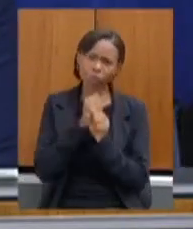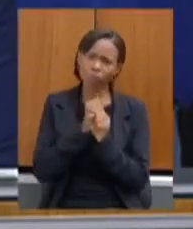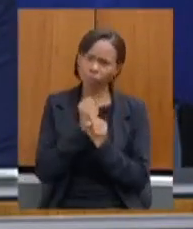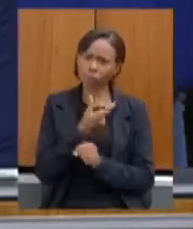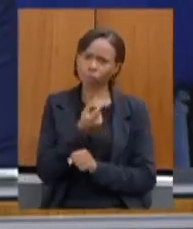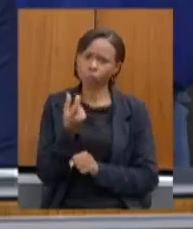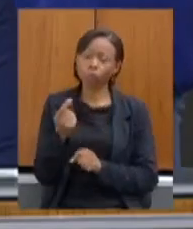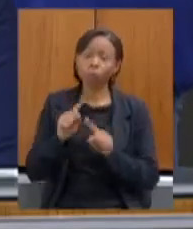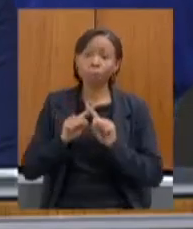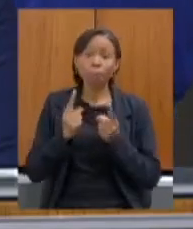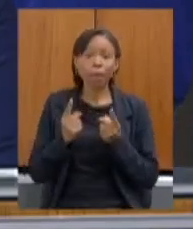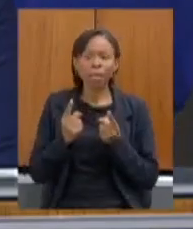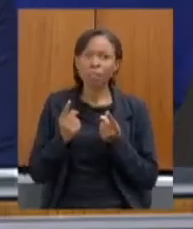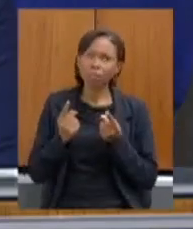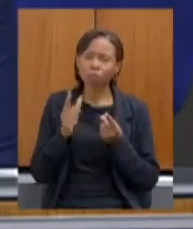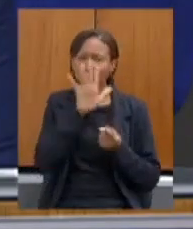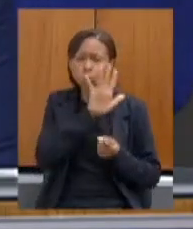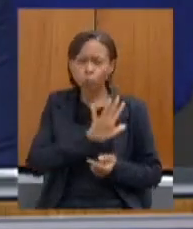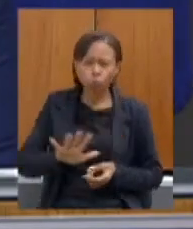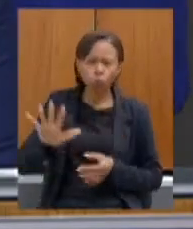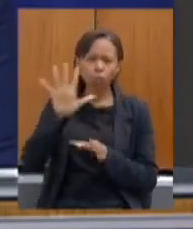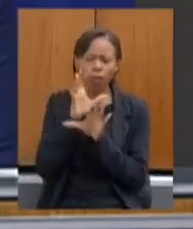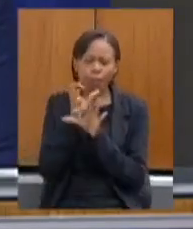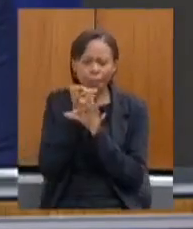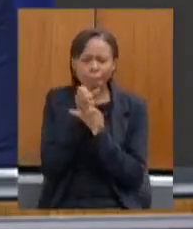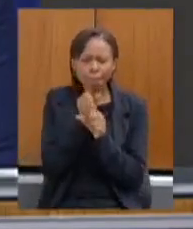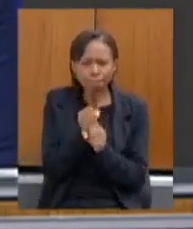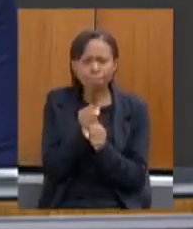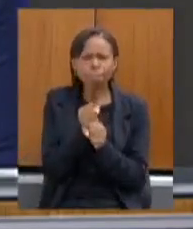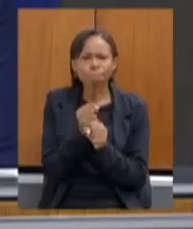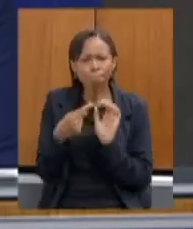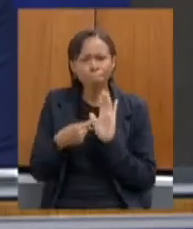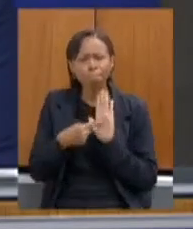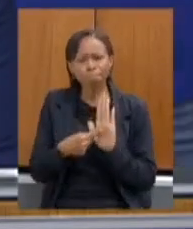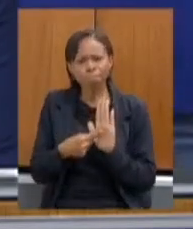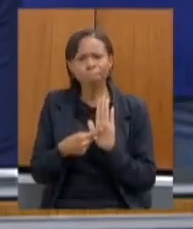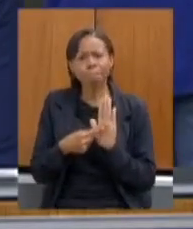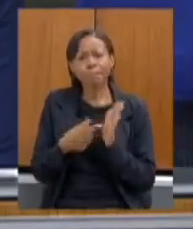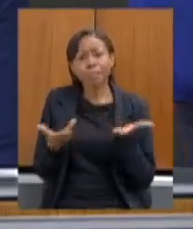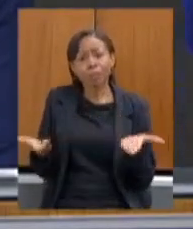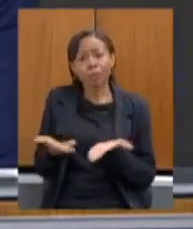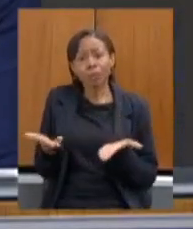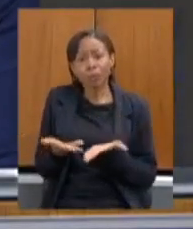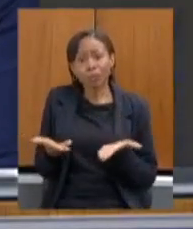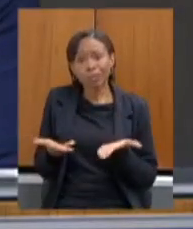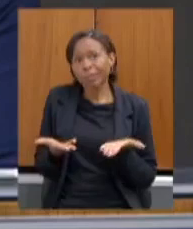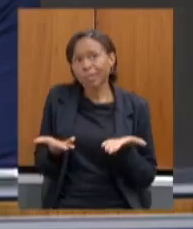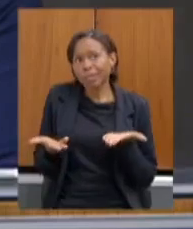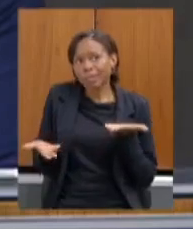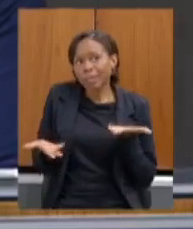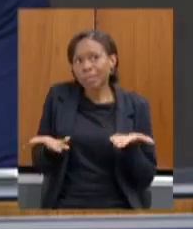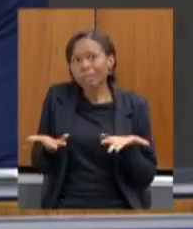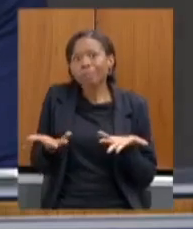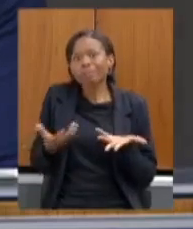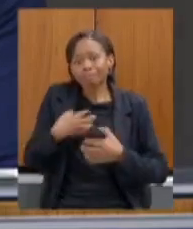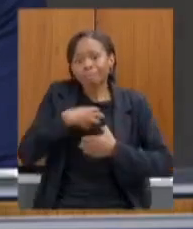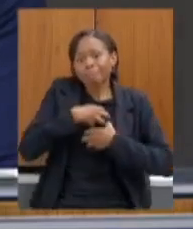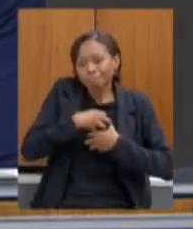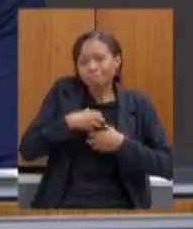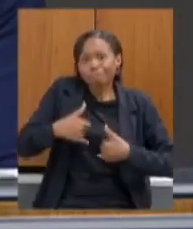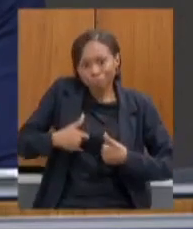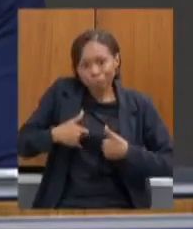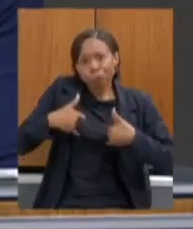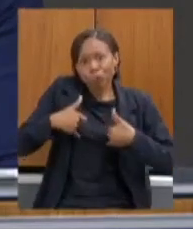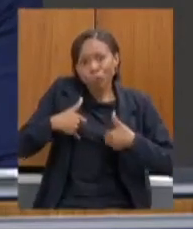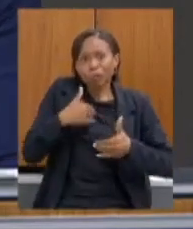acho que, pelo balanço geral que fizemos aqui, para nós resta muito orgulho de ter